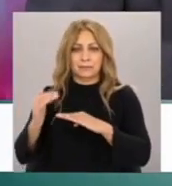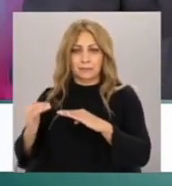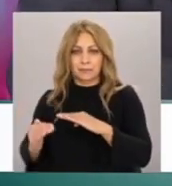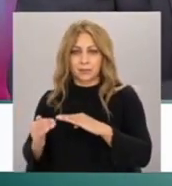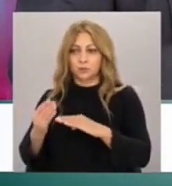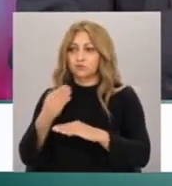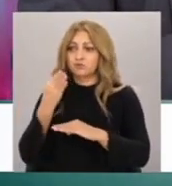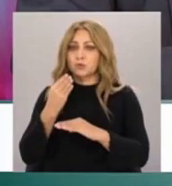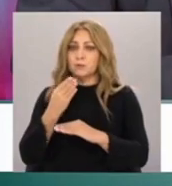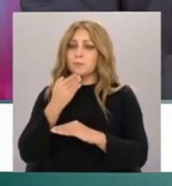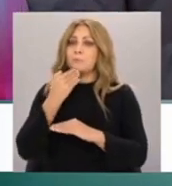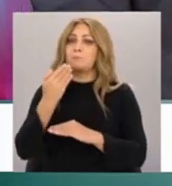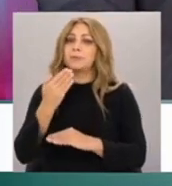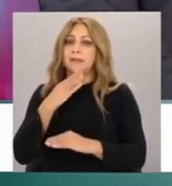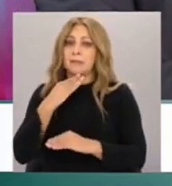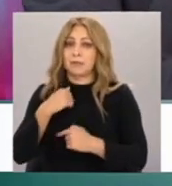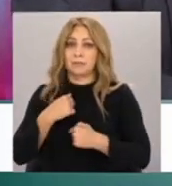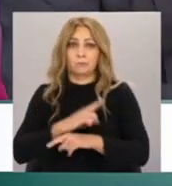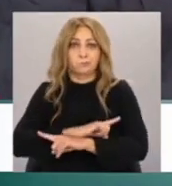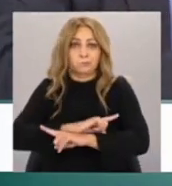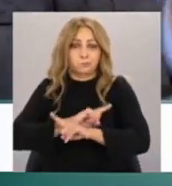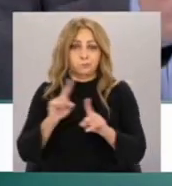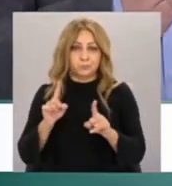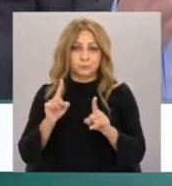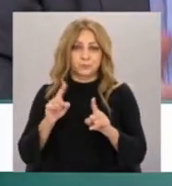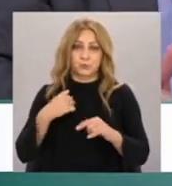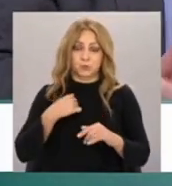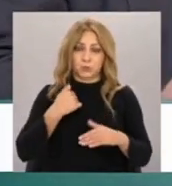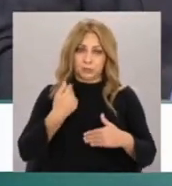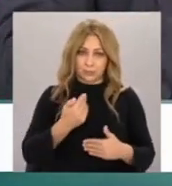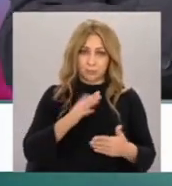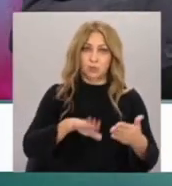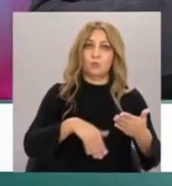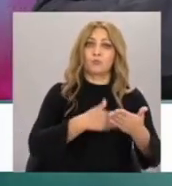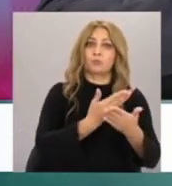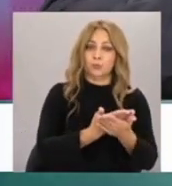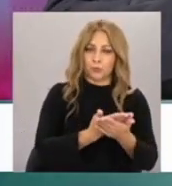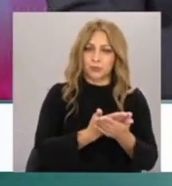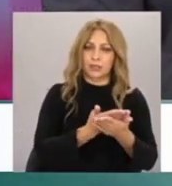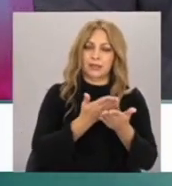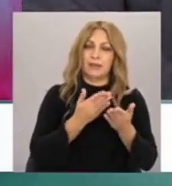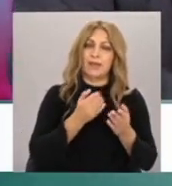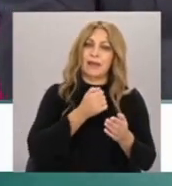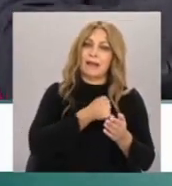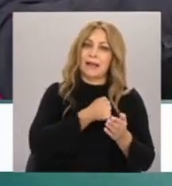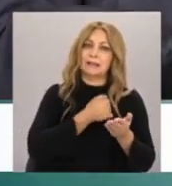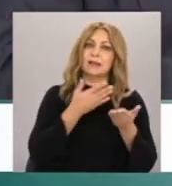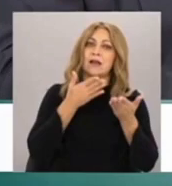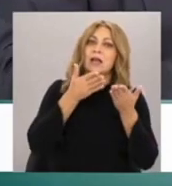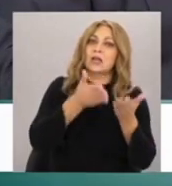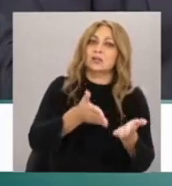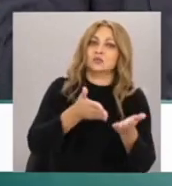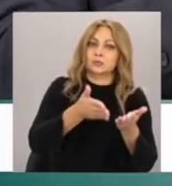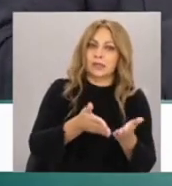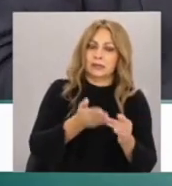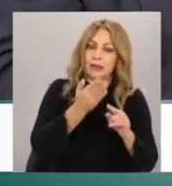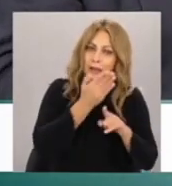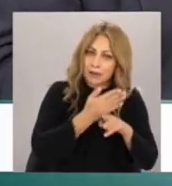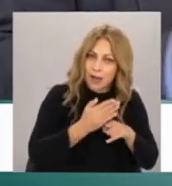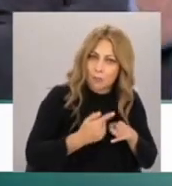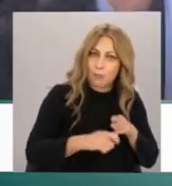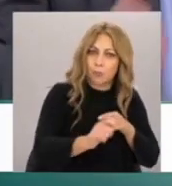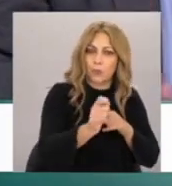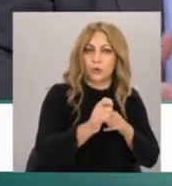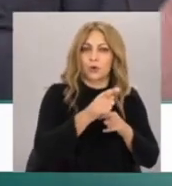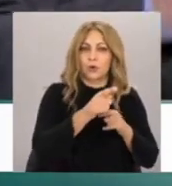não podem sequer ser ao crédito o que nós temos é uma capa realmente ajuda de casa é uma proposta de comparticipação para